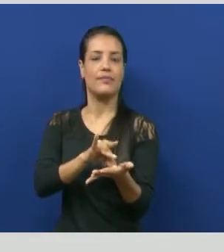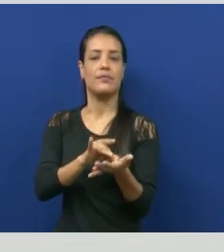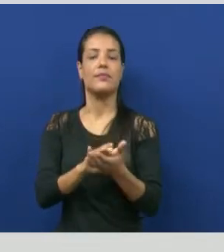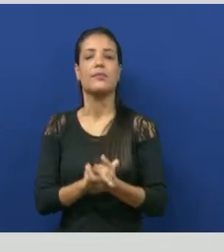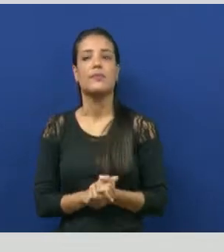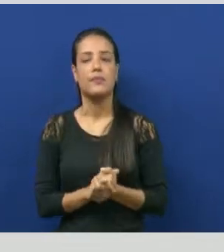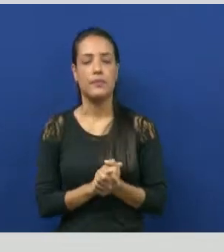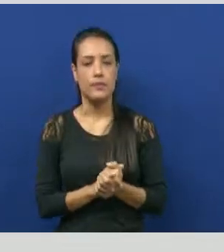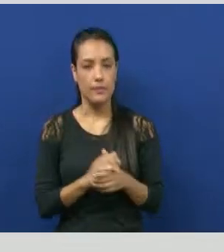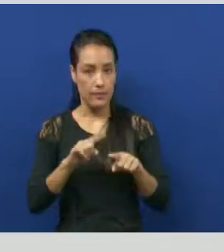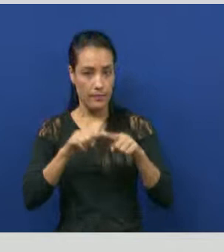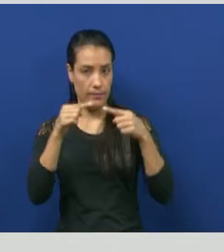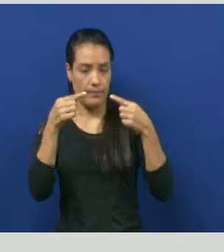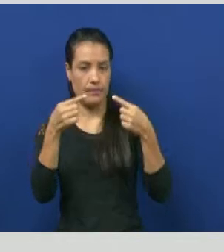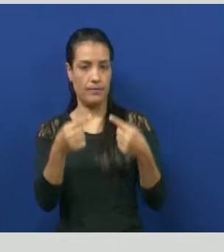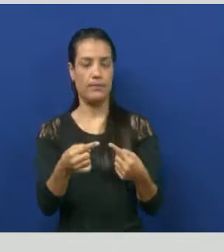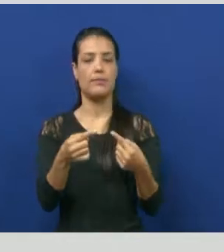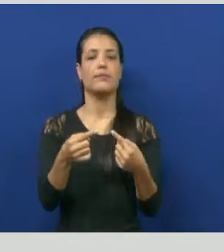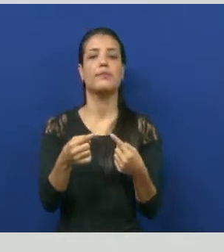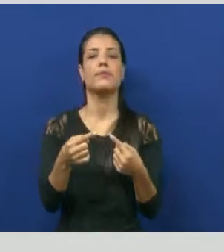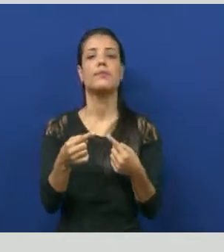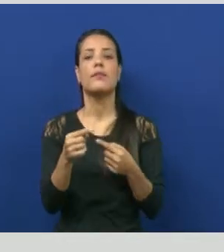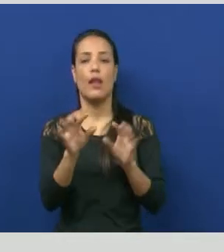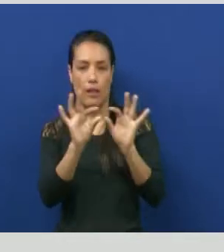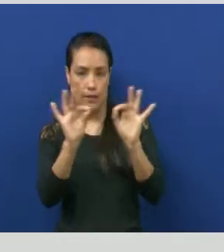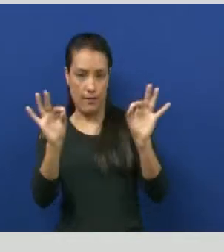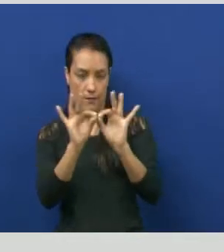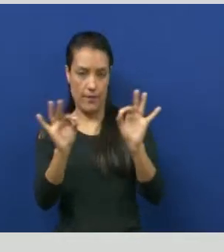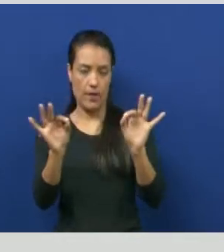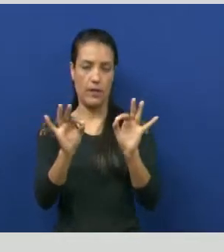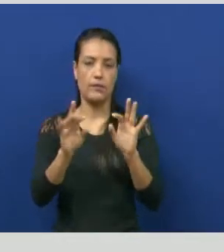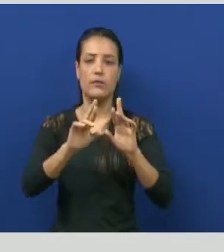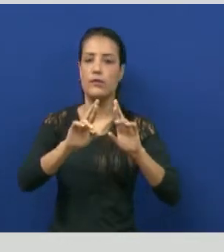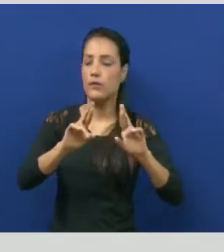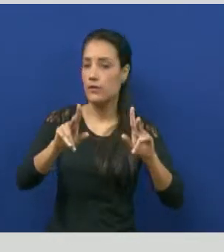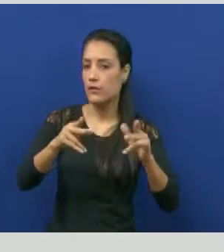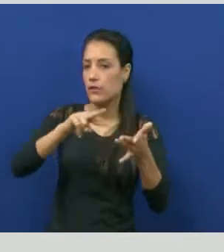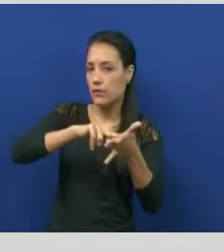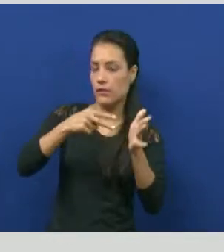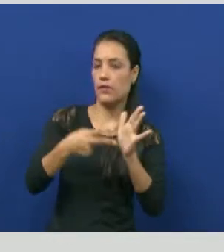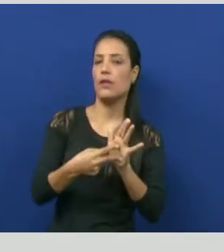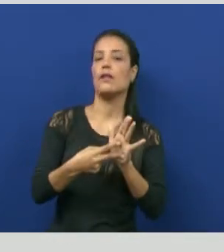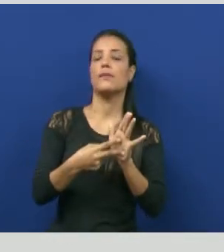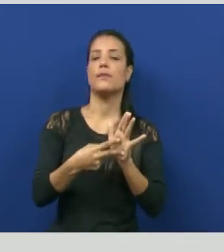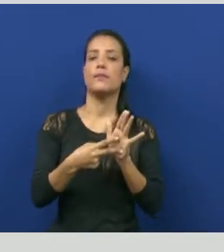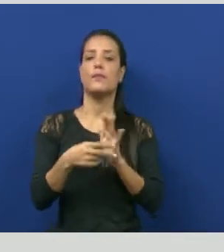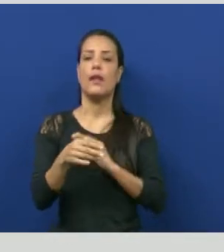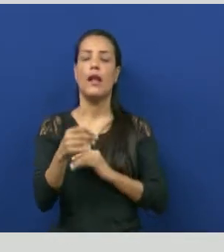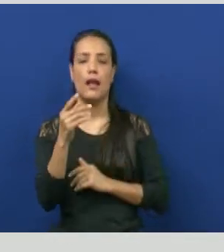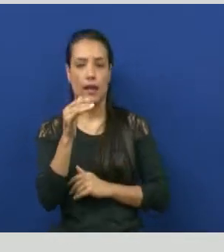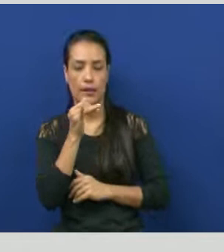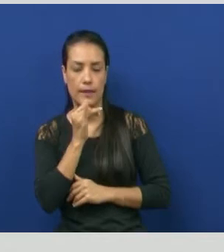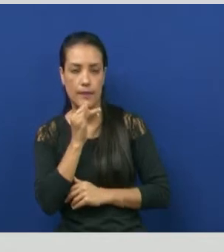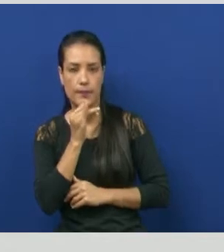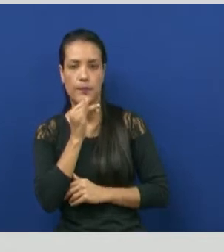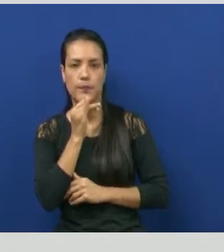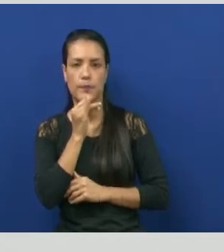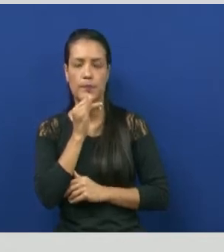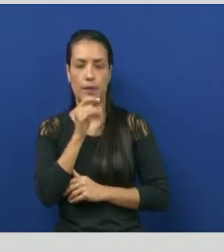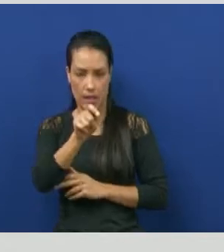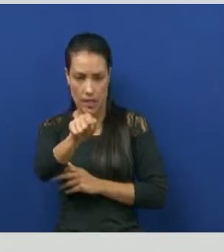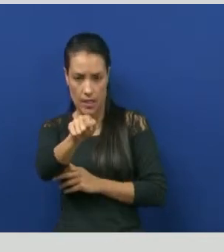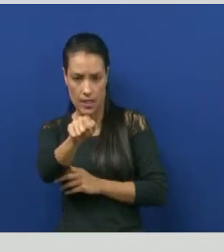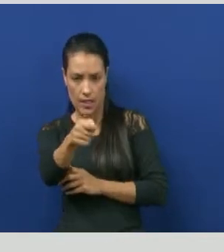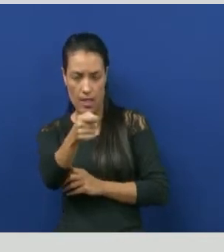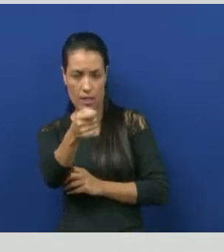senti. Já aqui nessas duas orações, a palavra chave e a palavra azeda têm outro sentido. Olha só, a chave